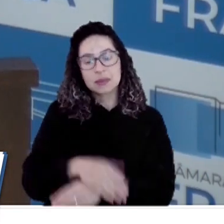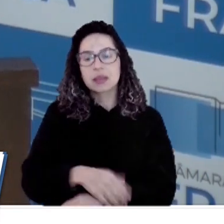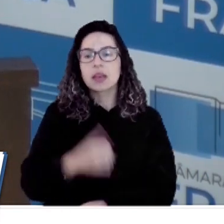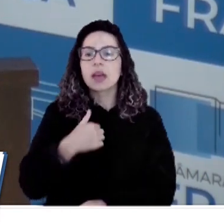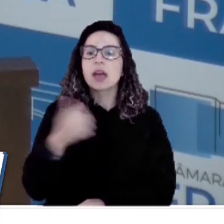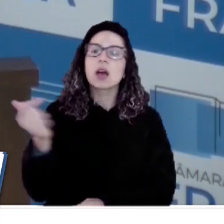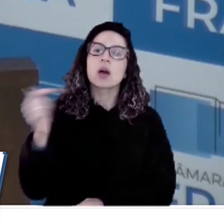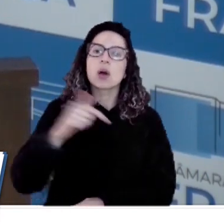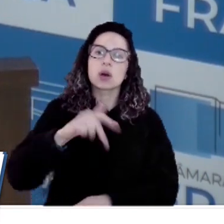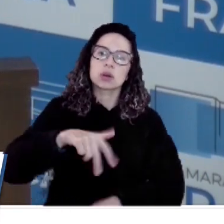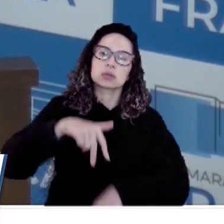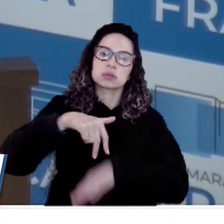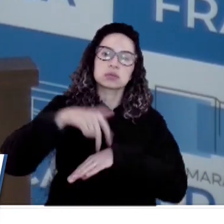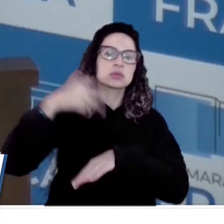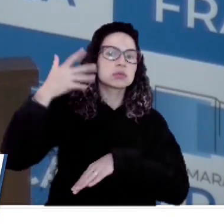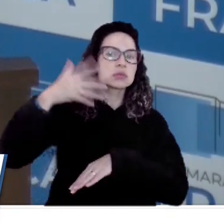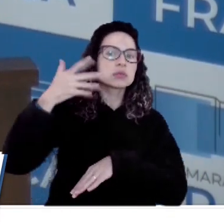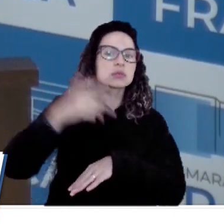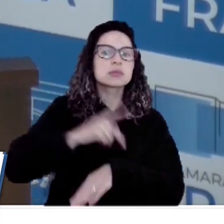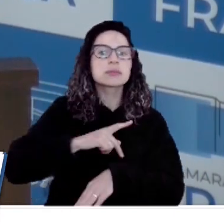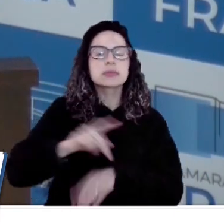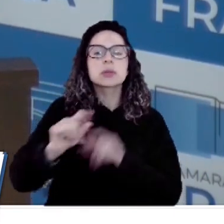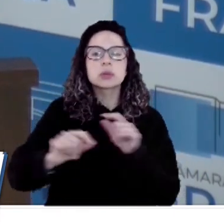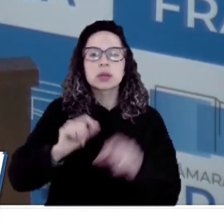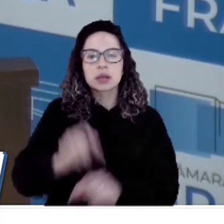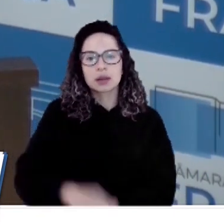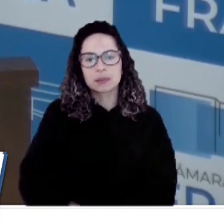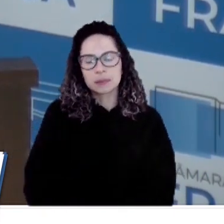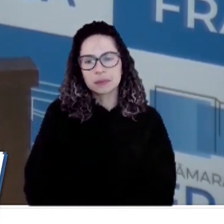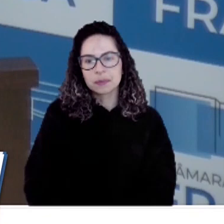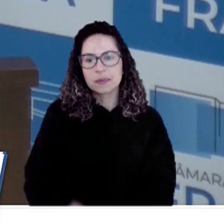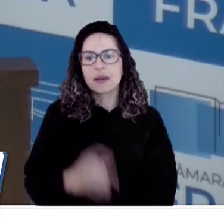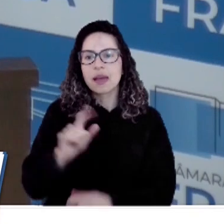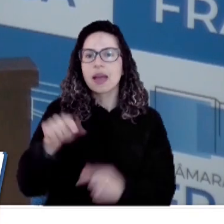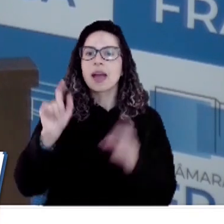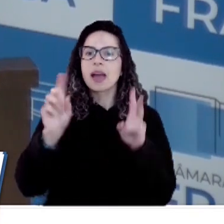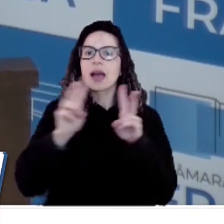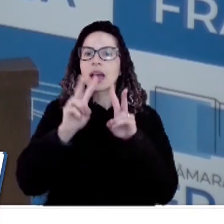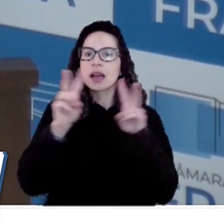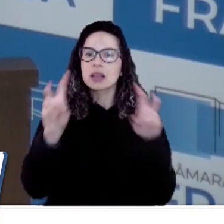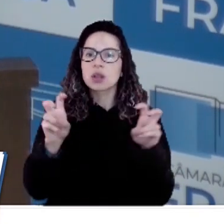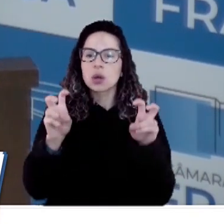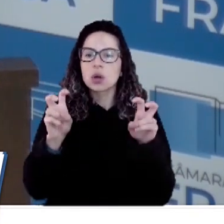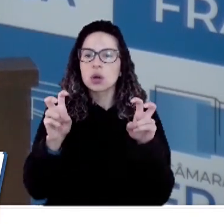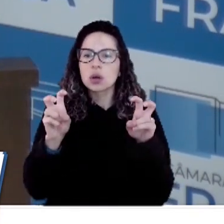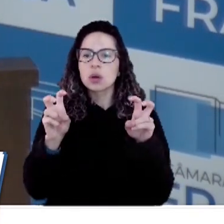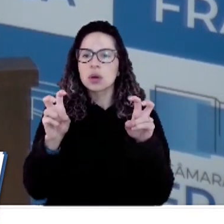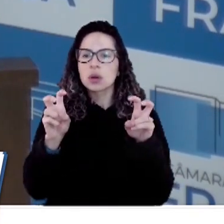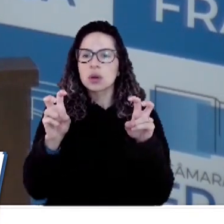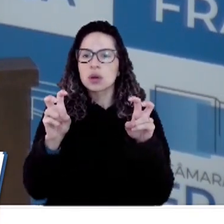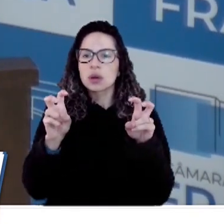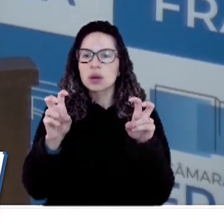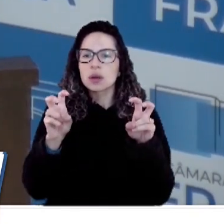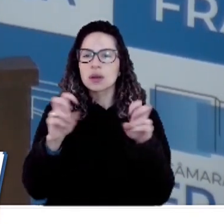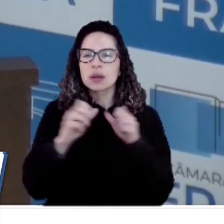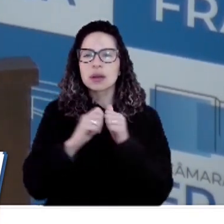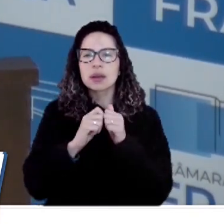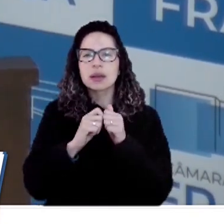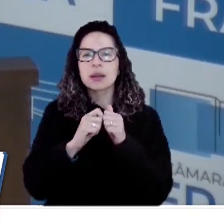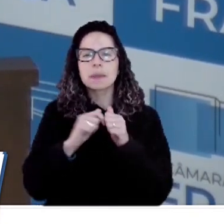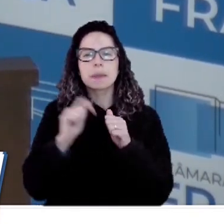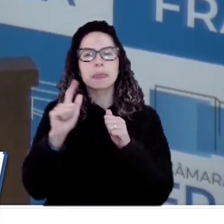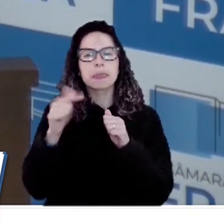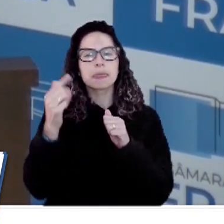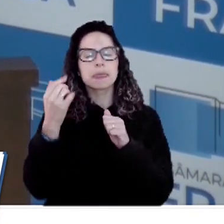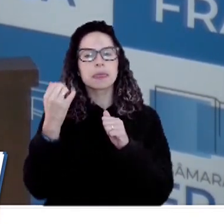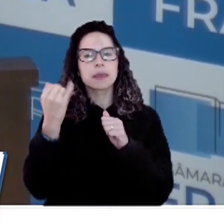senhor presidente, foi para tratar de uma questão extremamente grave que